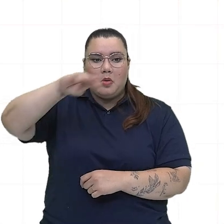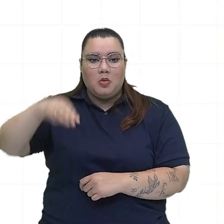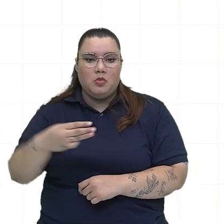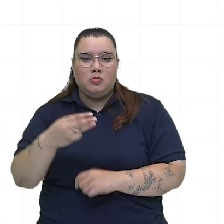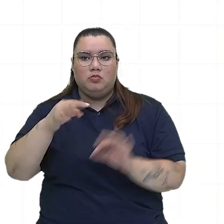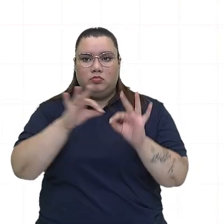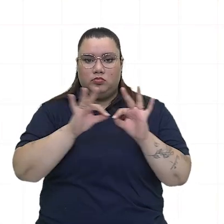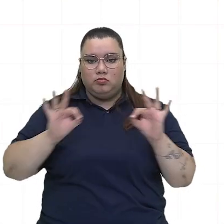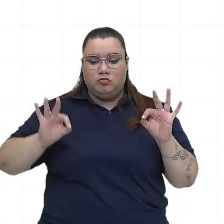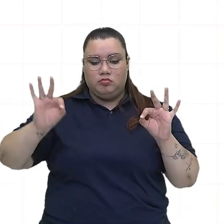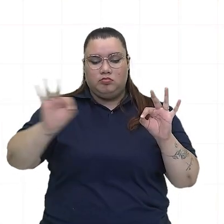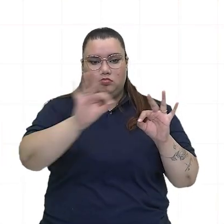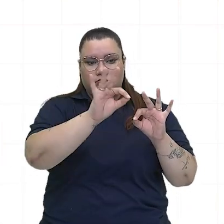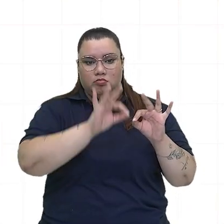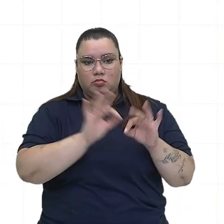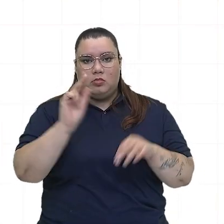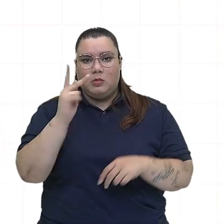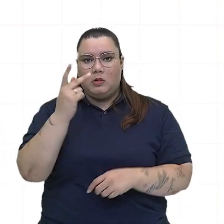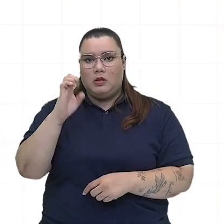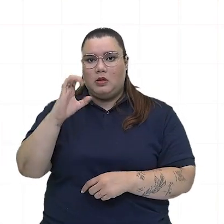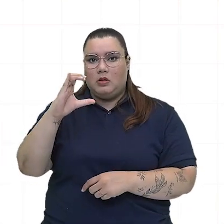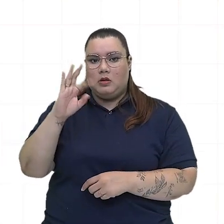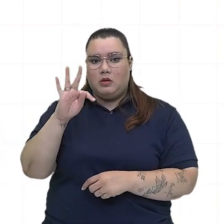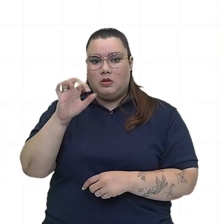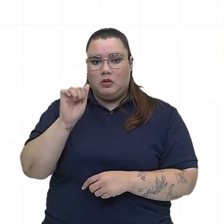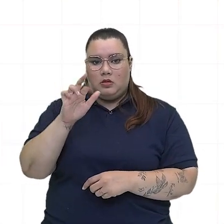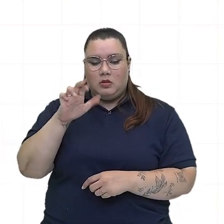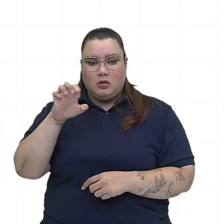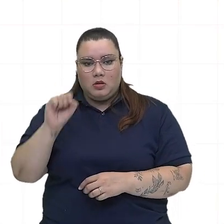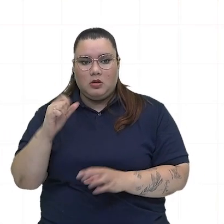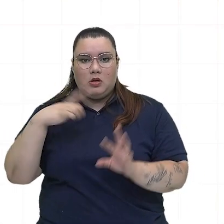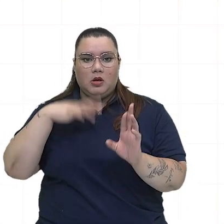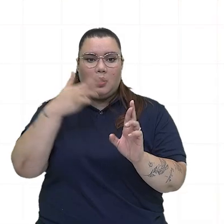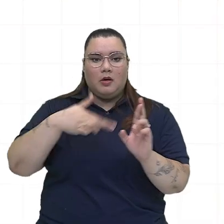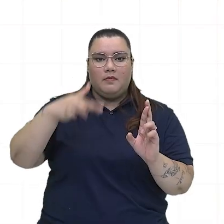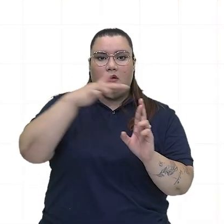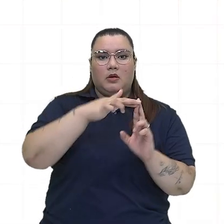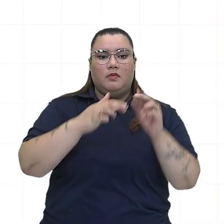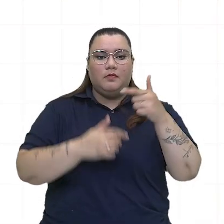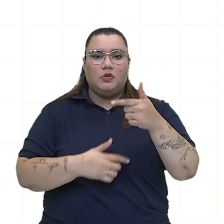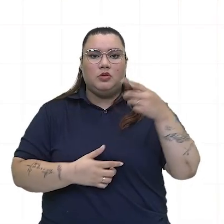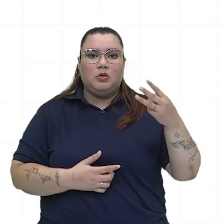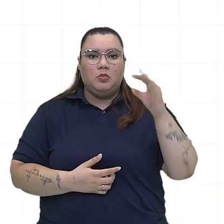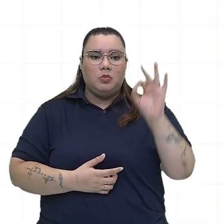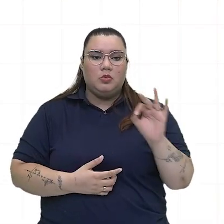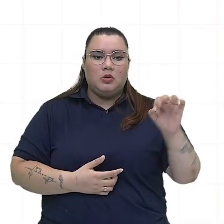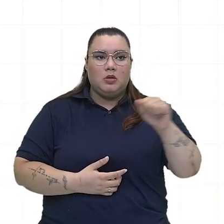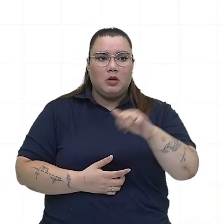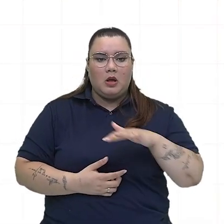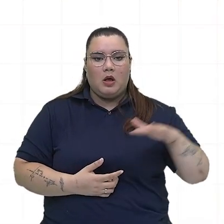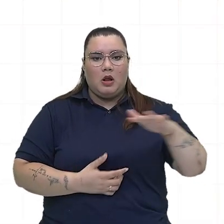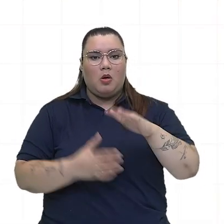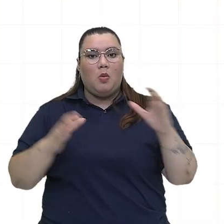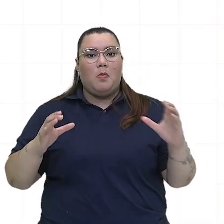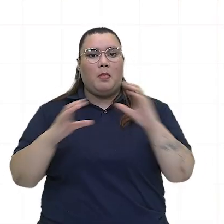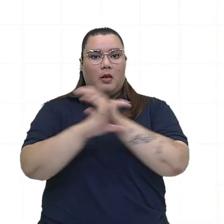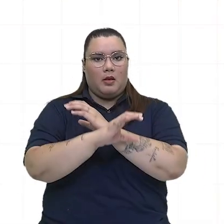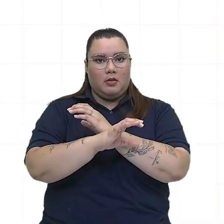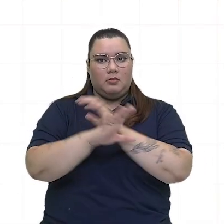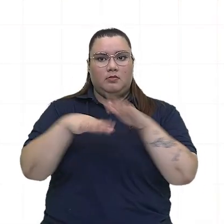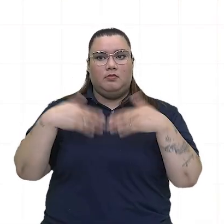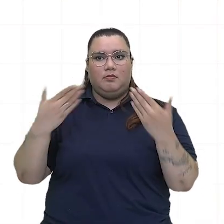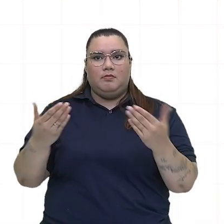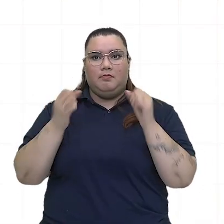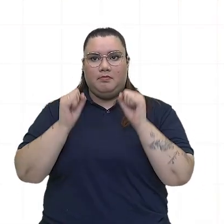80,89 milhões de hectares, que corresponde a 23% da área total. Então,